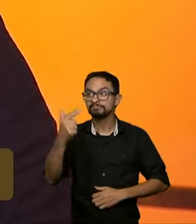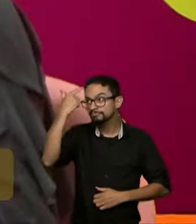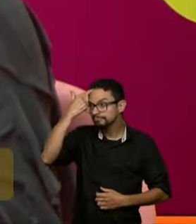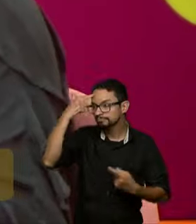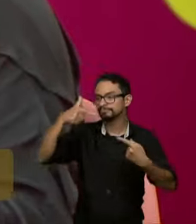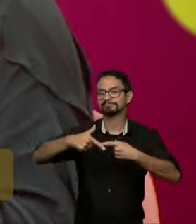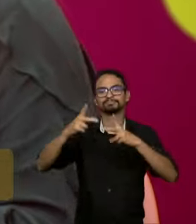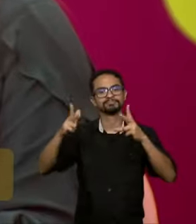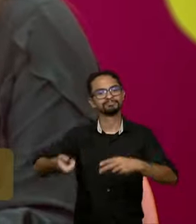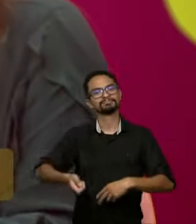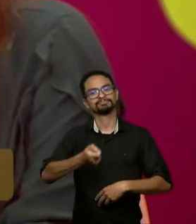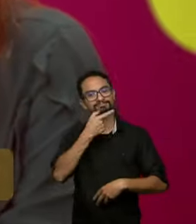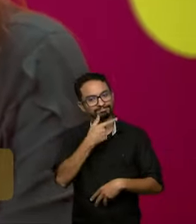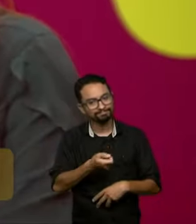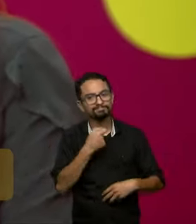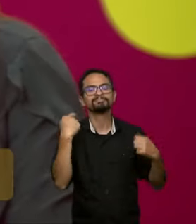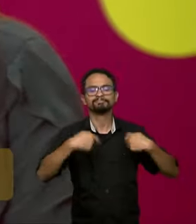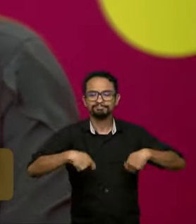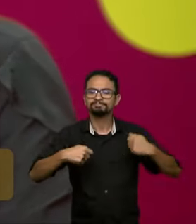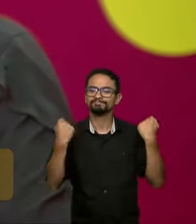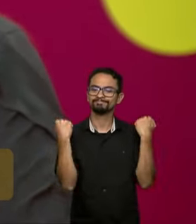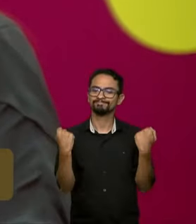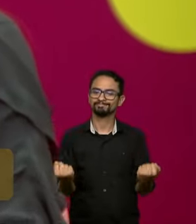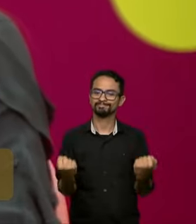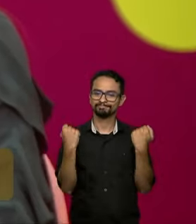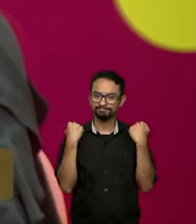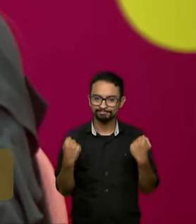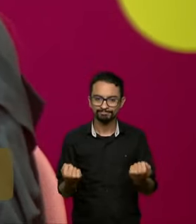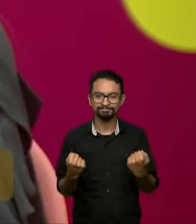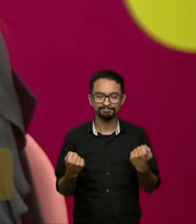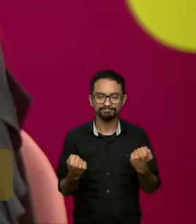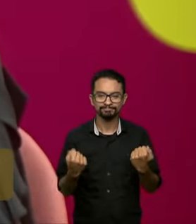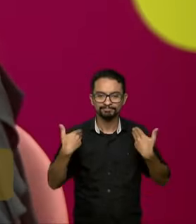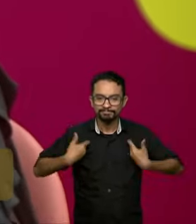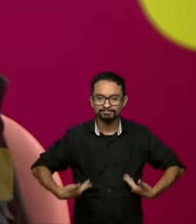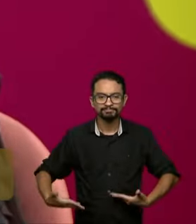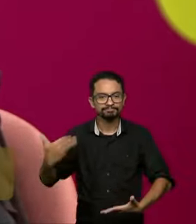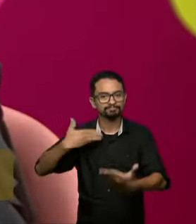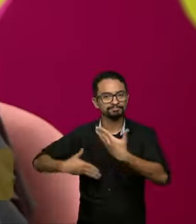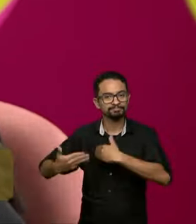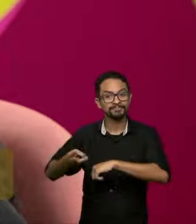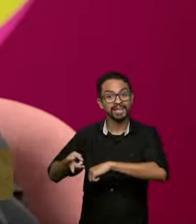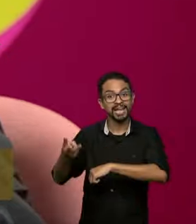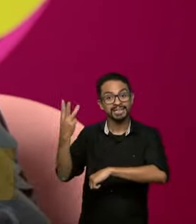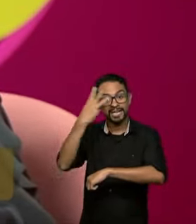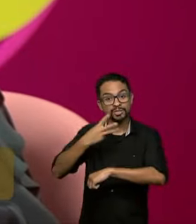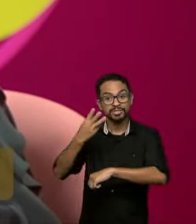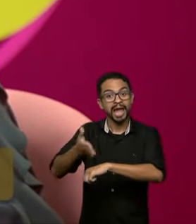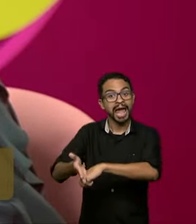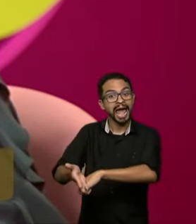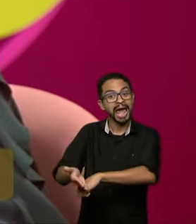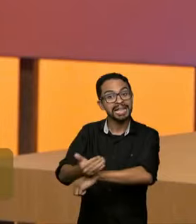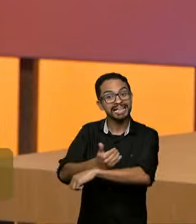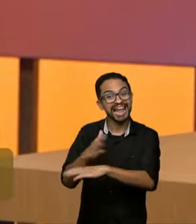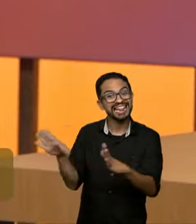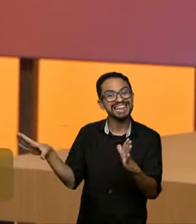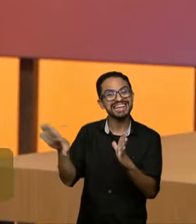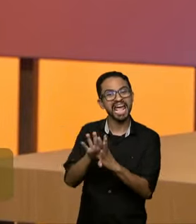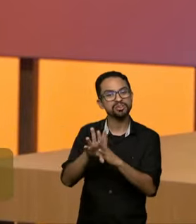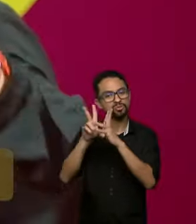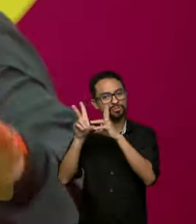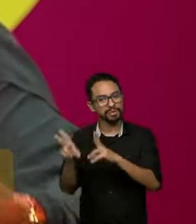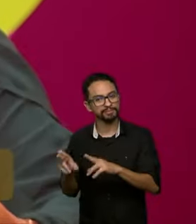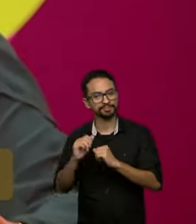também tem horário? E aí o exercício é até 3 horas antes de ir dormir. E senão excita também,